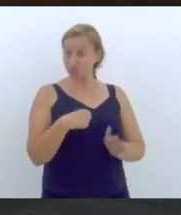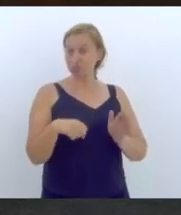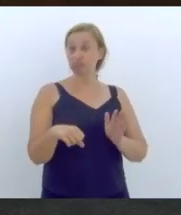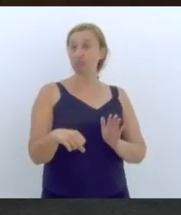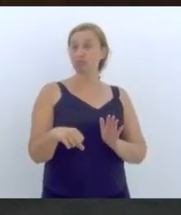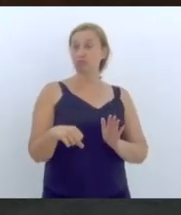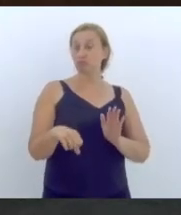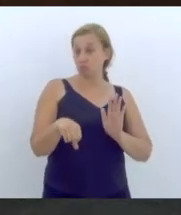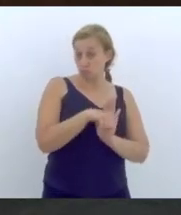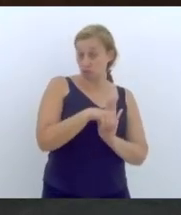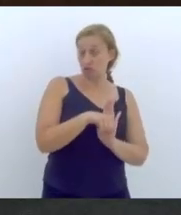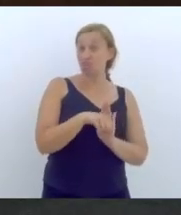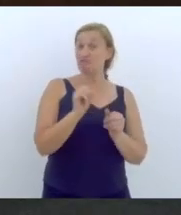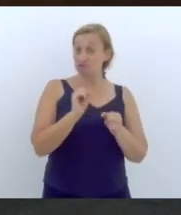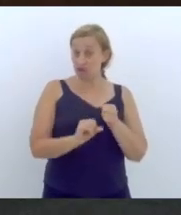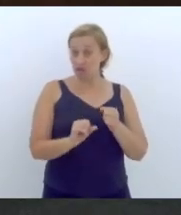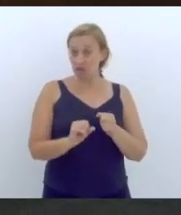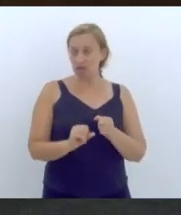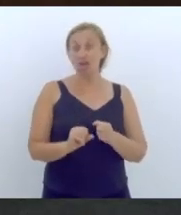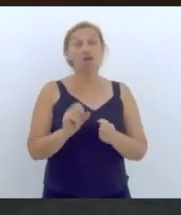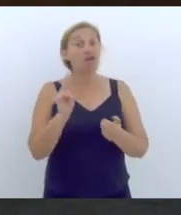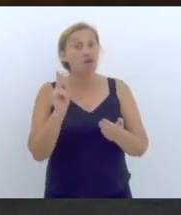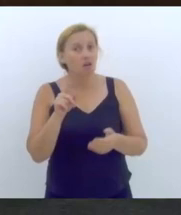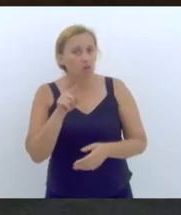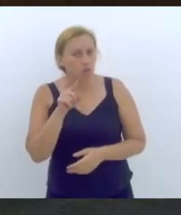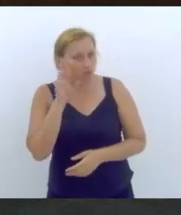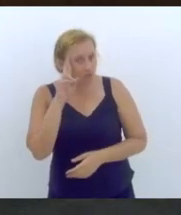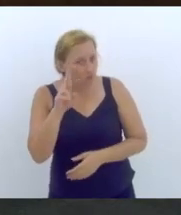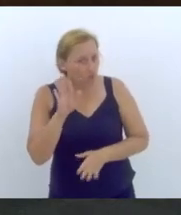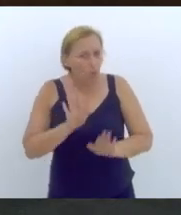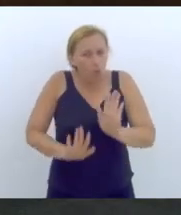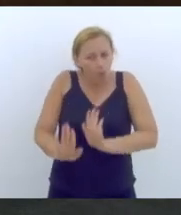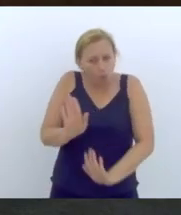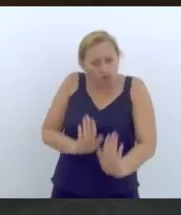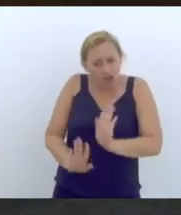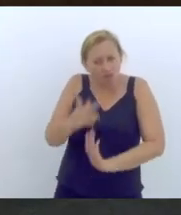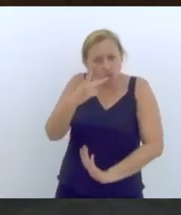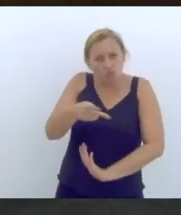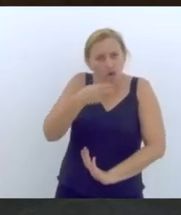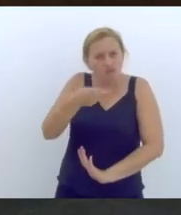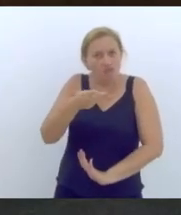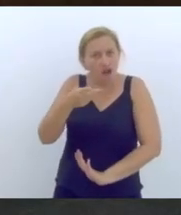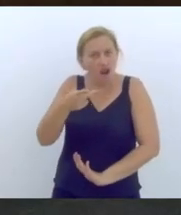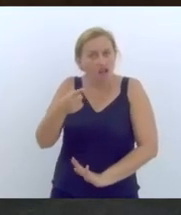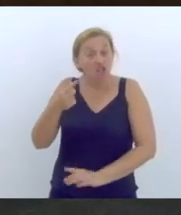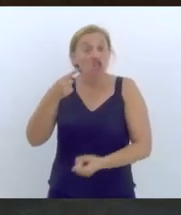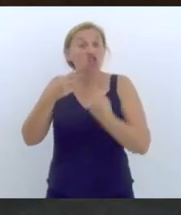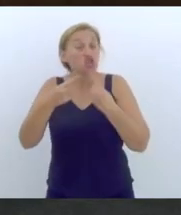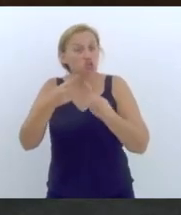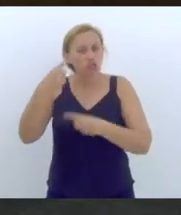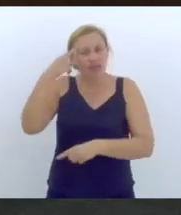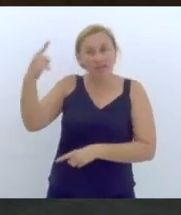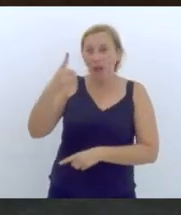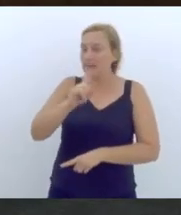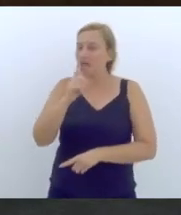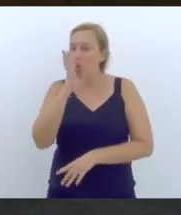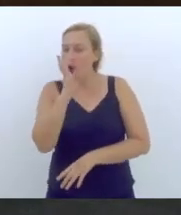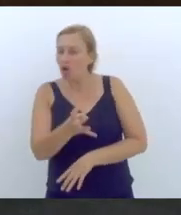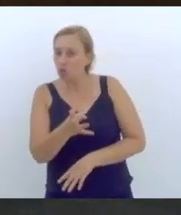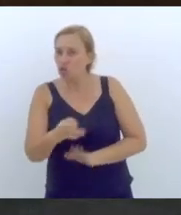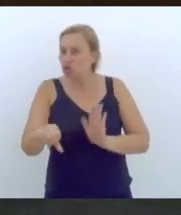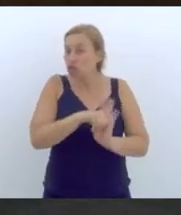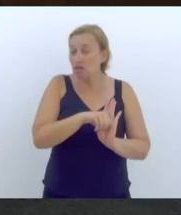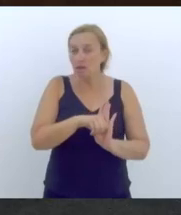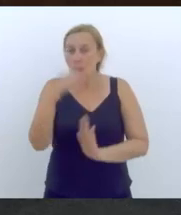criminoso. Vossa Excelência é leviano com as suas palavras. Discuta as ideias, mas não acuse ninguém do cometimento de crime